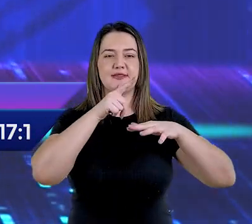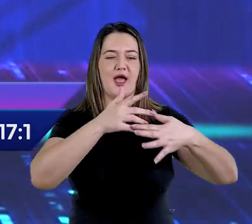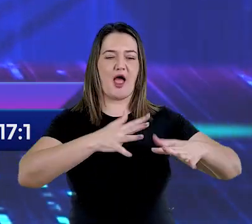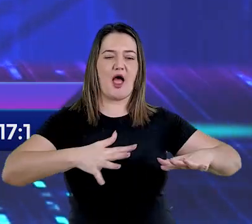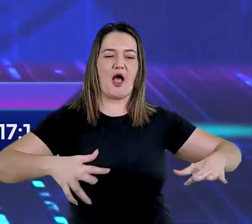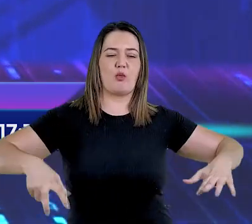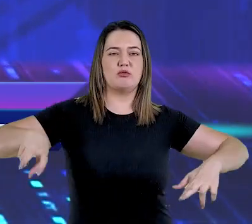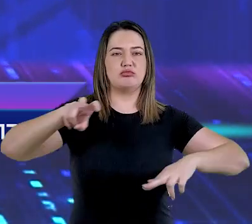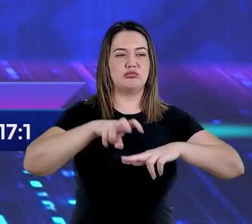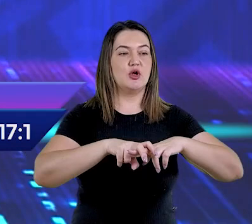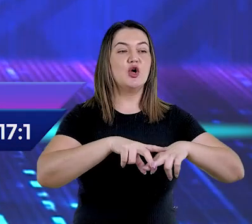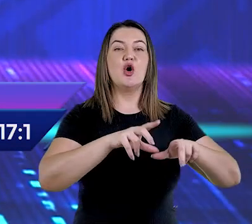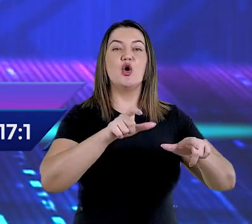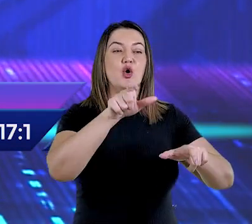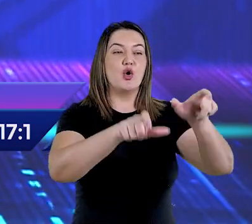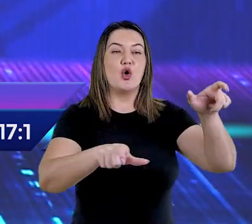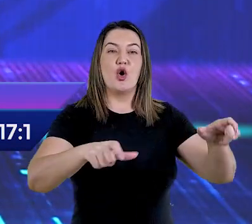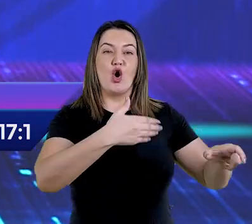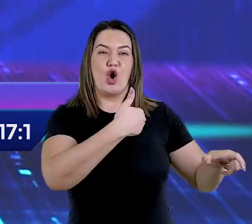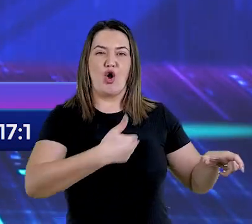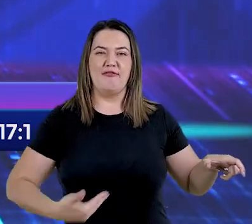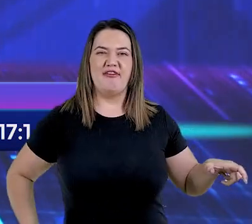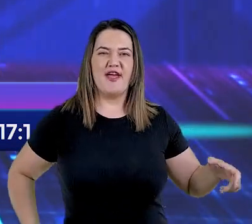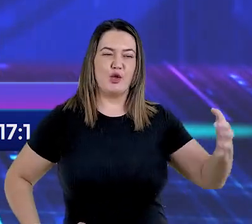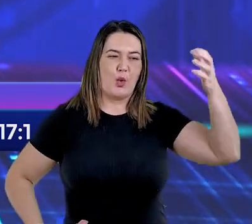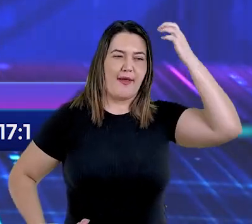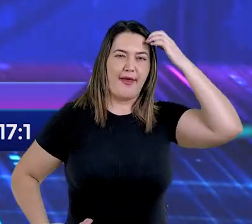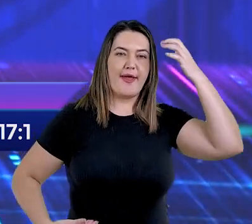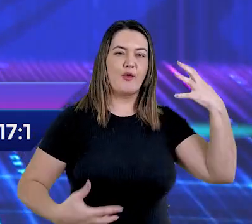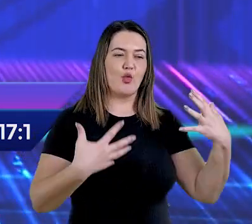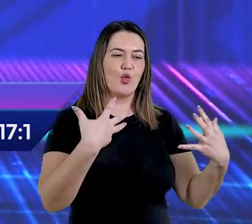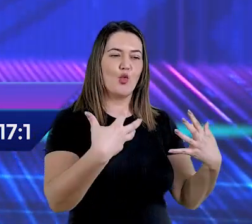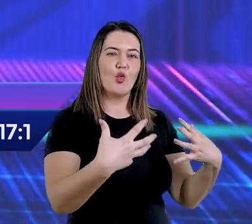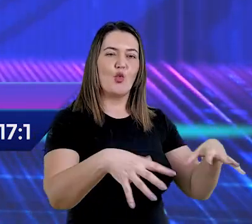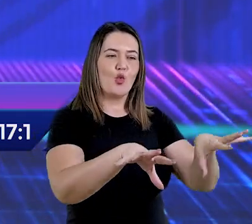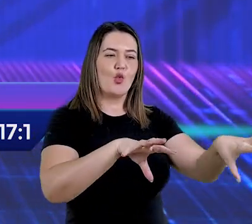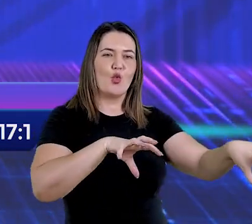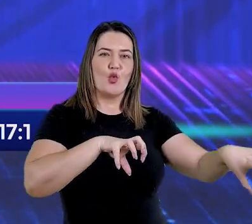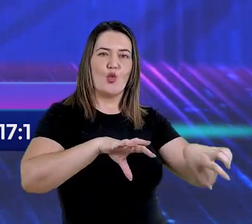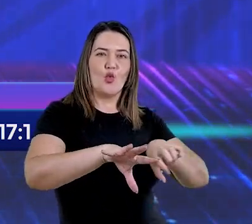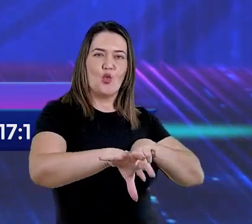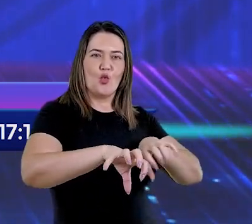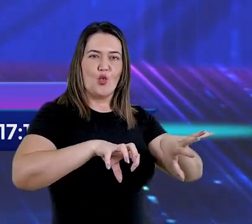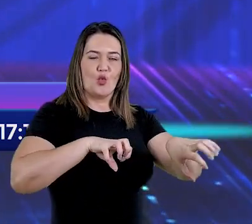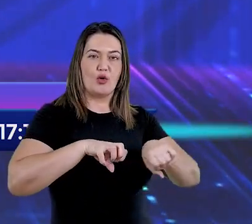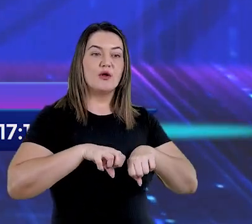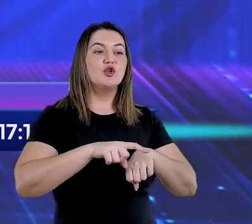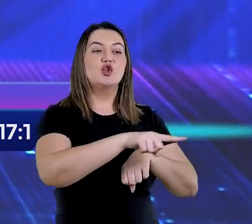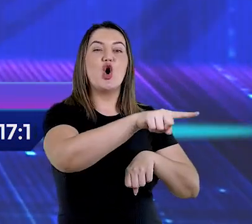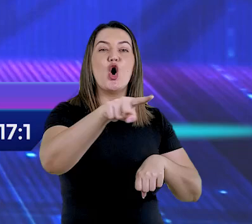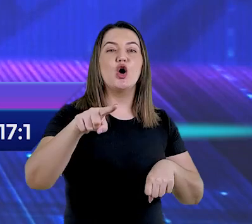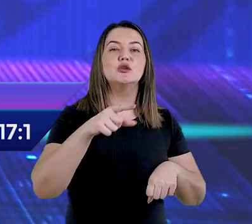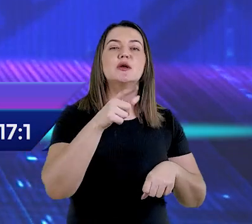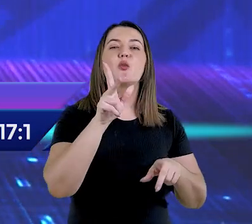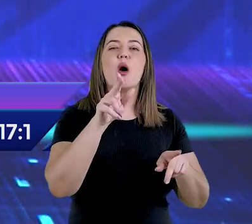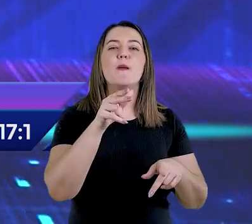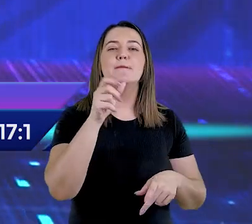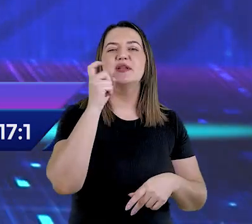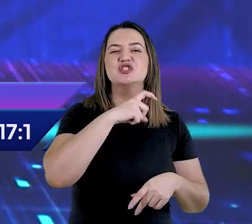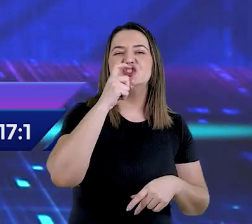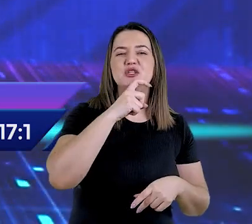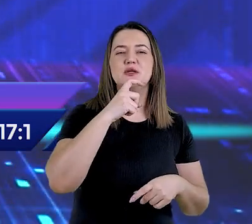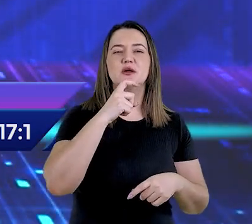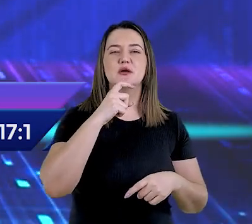se prostituíram os reis da terra, e com quem o vinho da sua devassidão foi que se embebedaram os que habitam na terra. Versículo